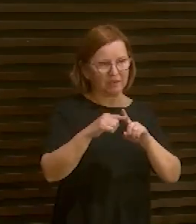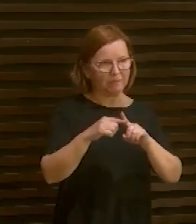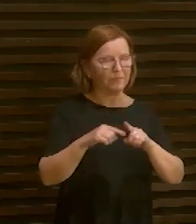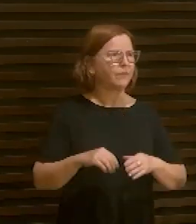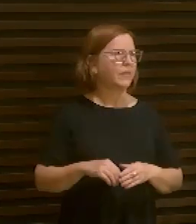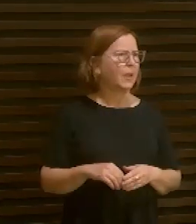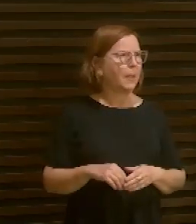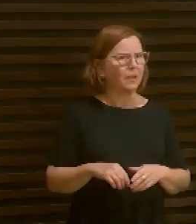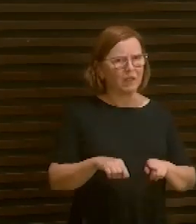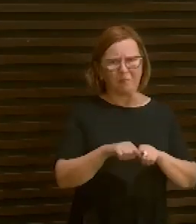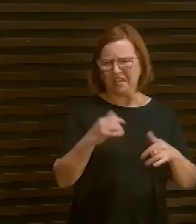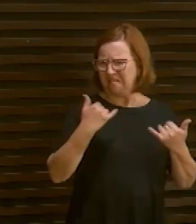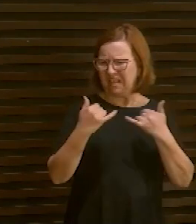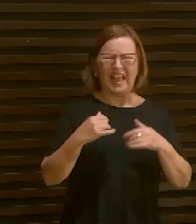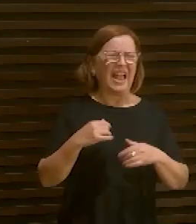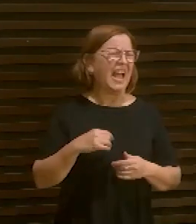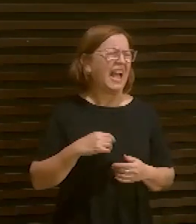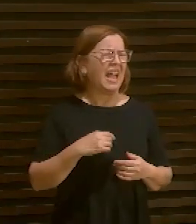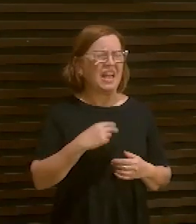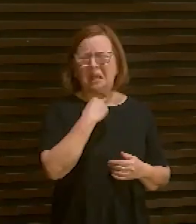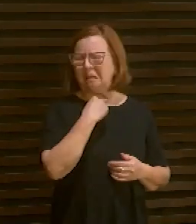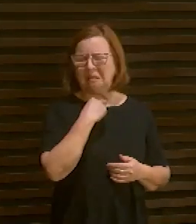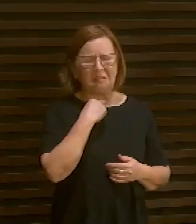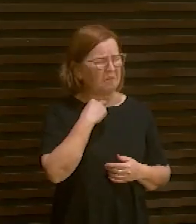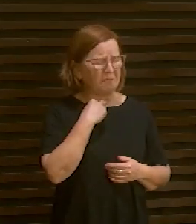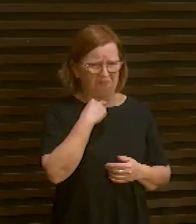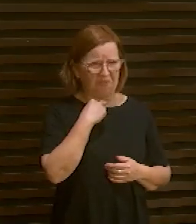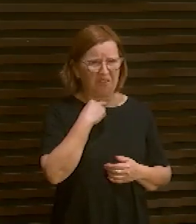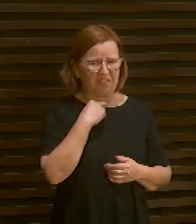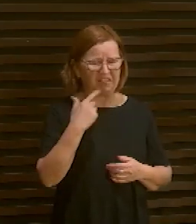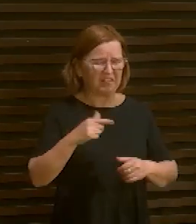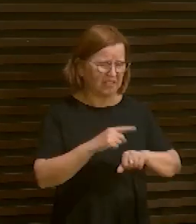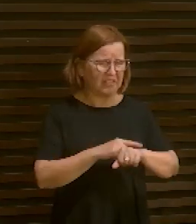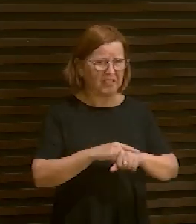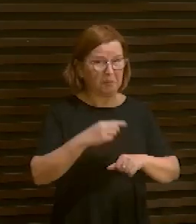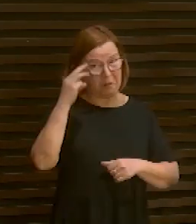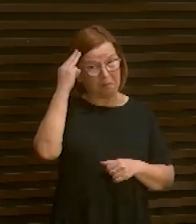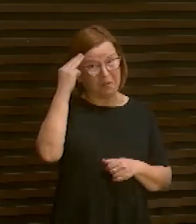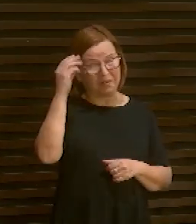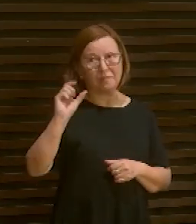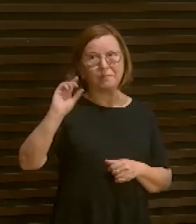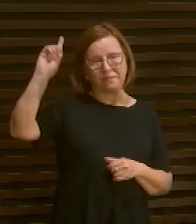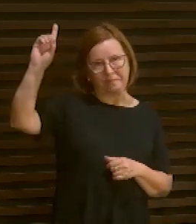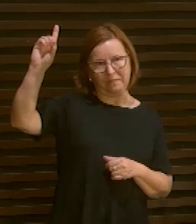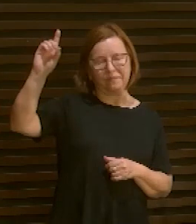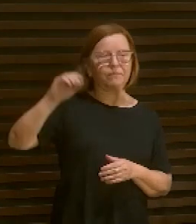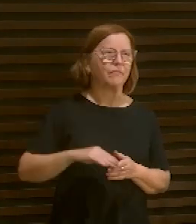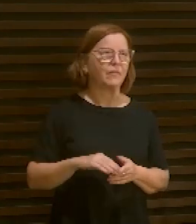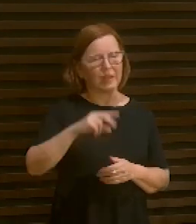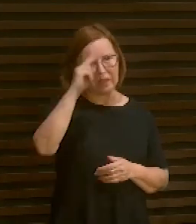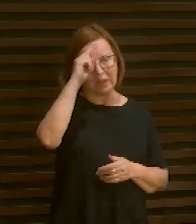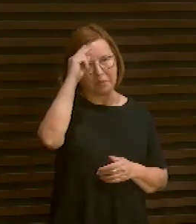tenho condições de meditar e de verificar, porque tem. O capitão diminuiu